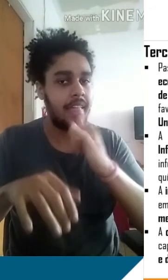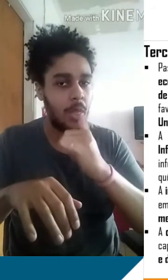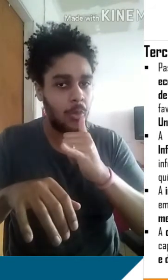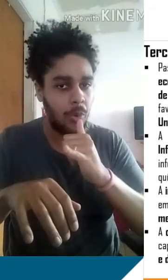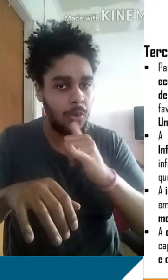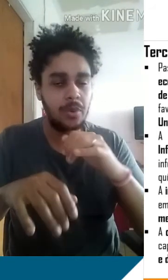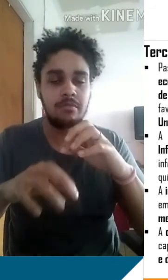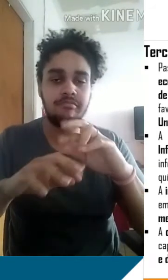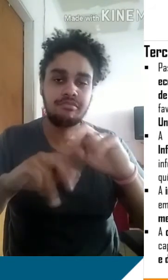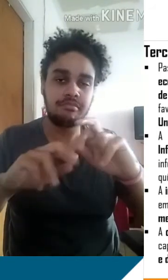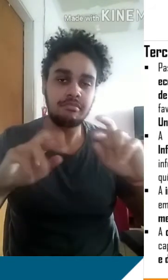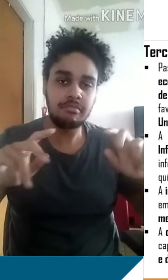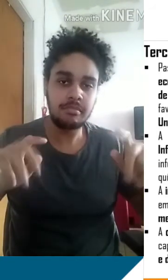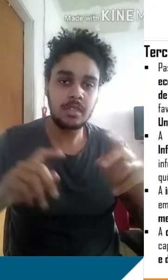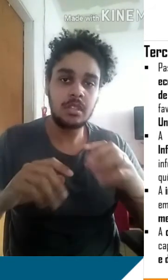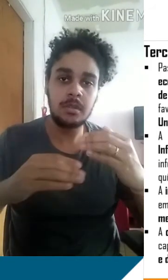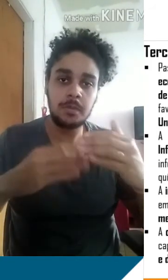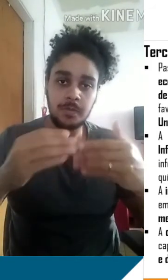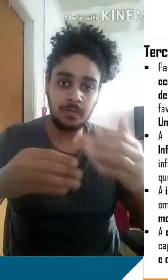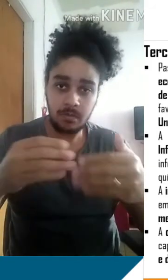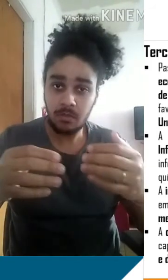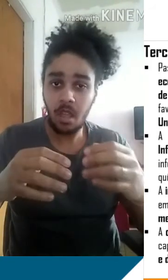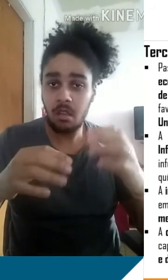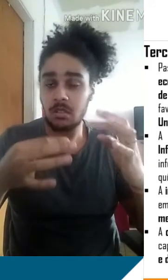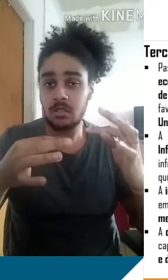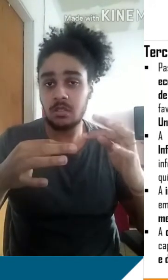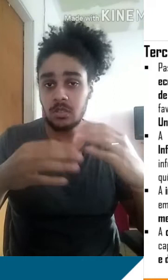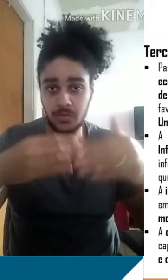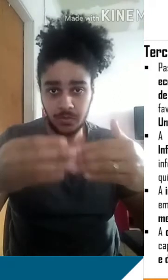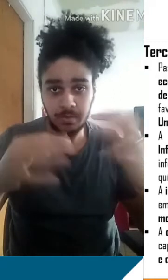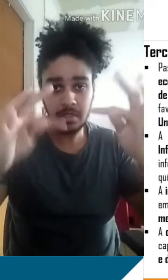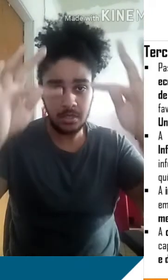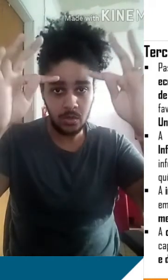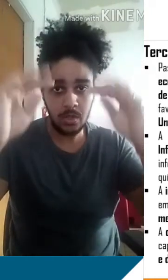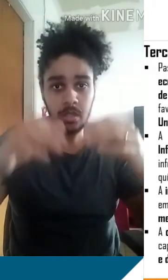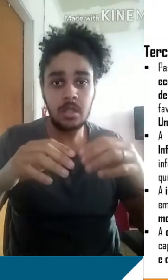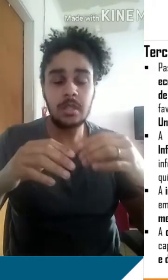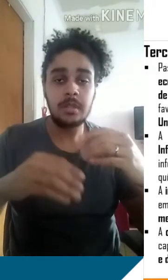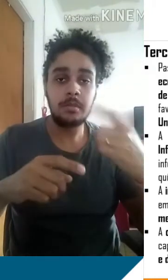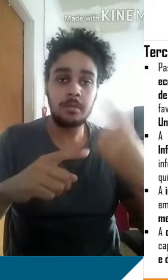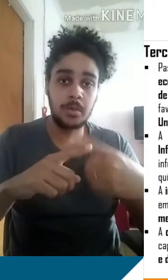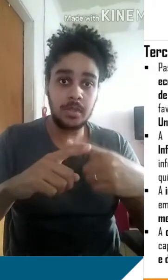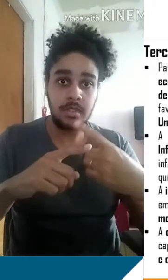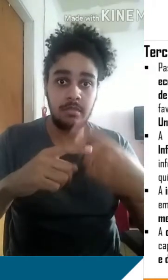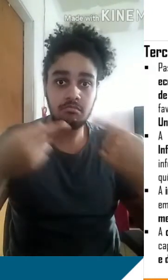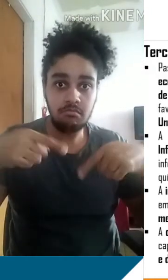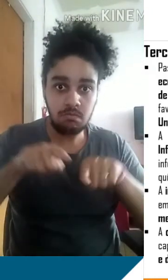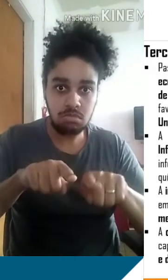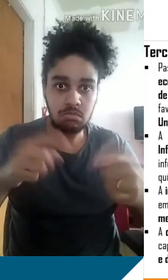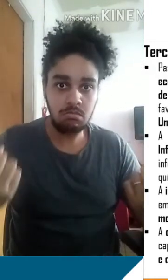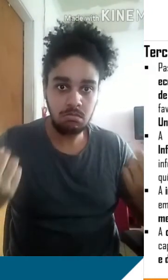gerado pelo acirramento das disputas entre Estados Unidos e União Soviética, tá? Enfim, questão robótica, genética, eu vou trazer